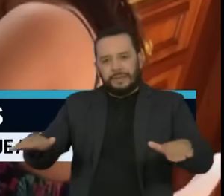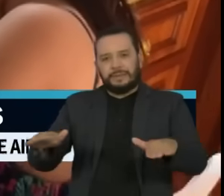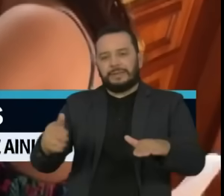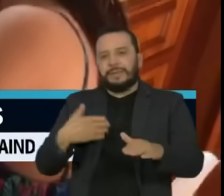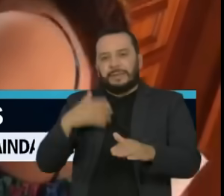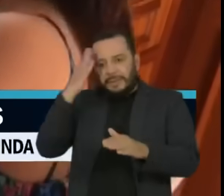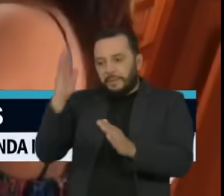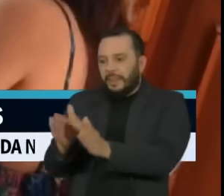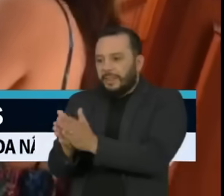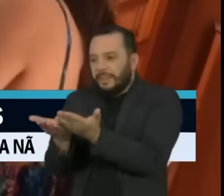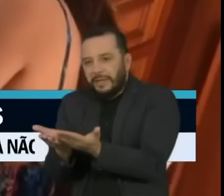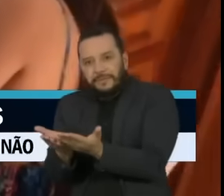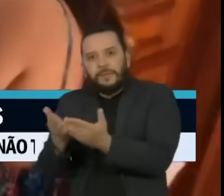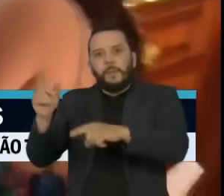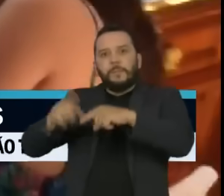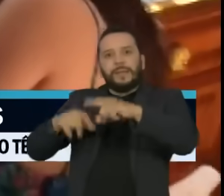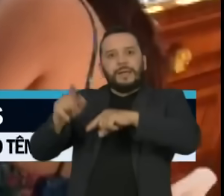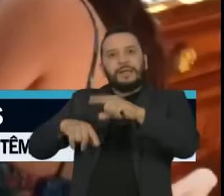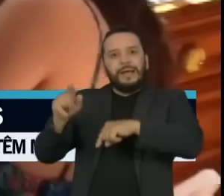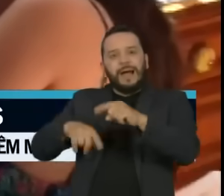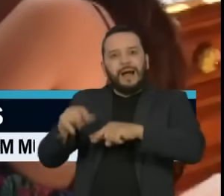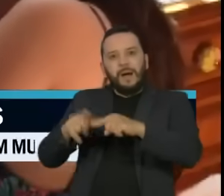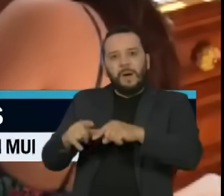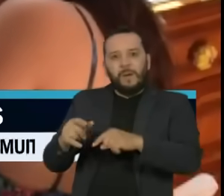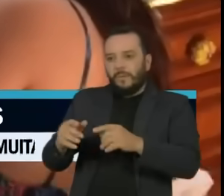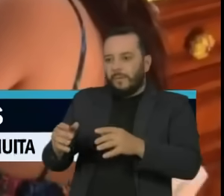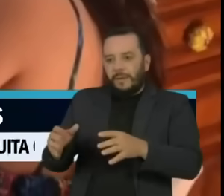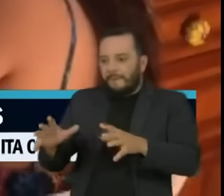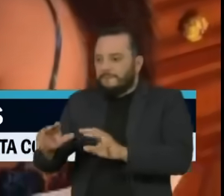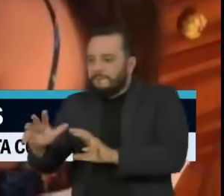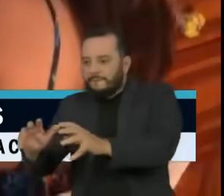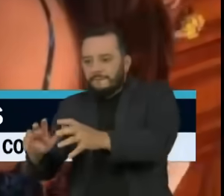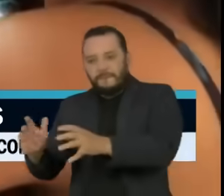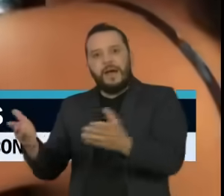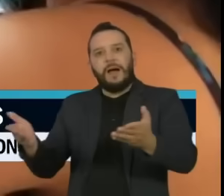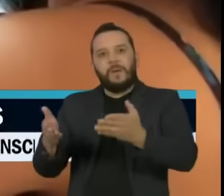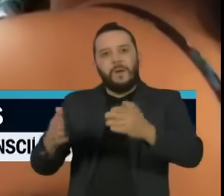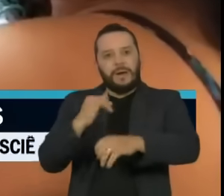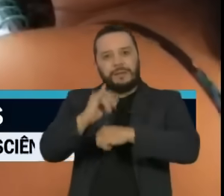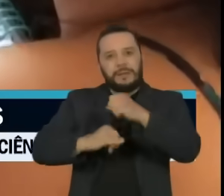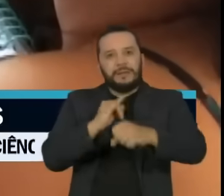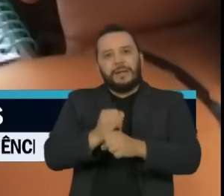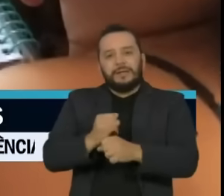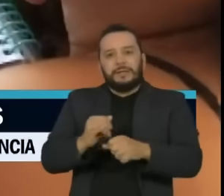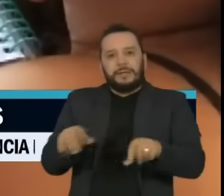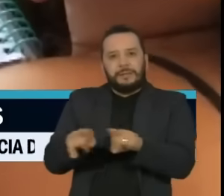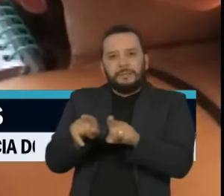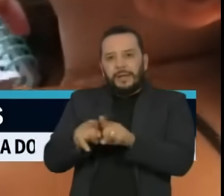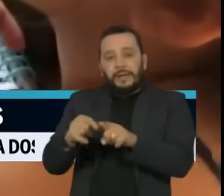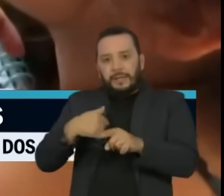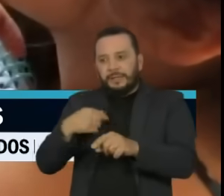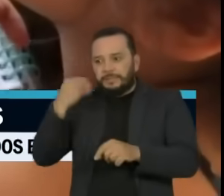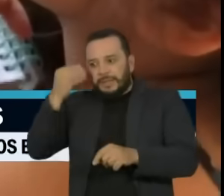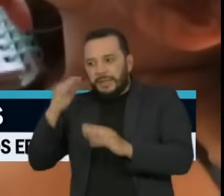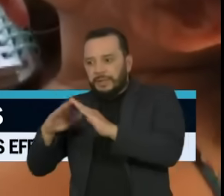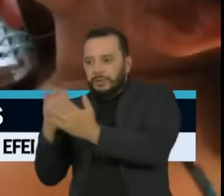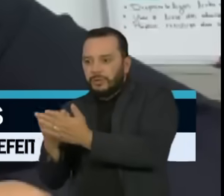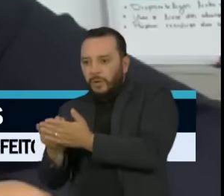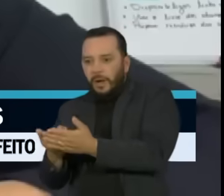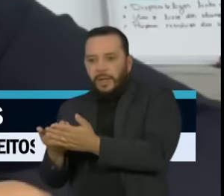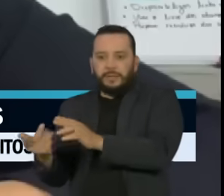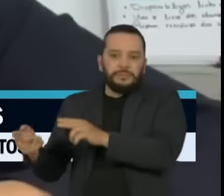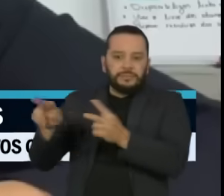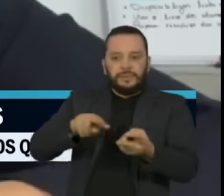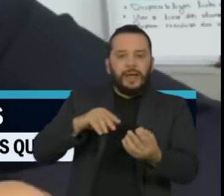saindo do material, as experiências que faríamos na escola, no ambiente escolar, levar para dentro de casa.